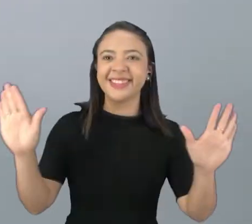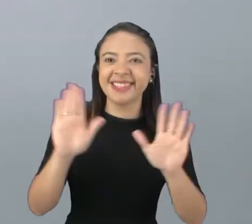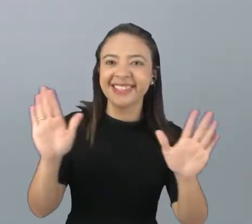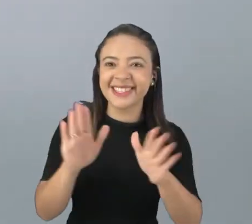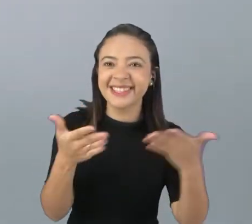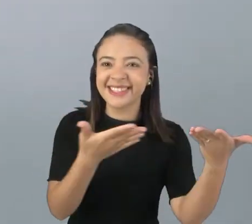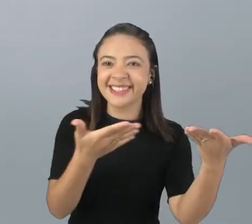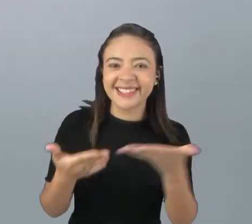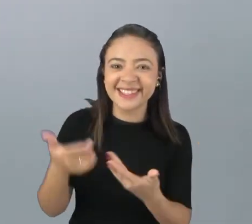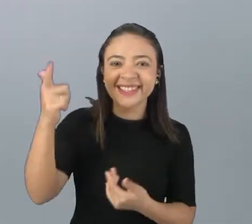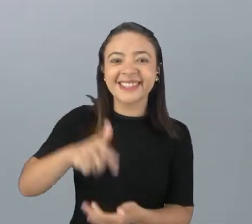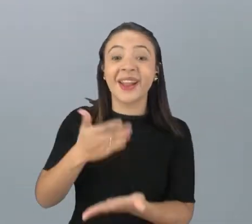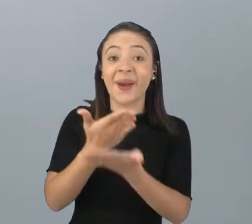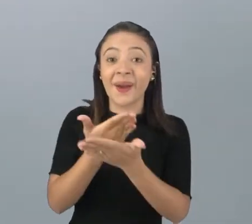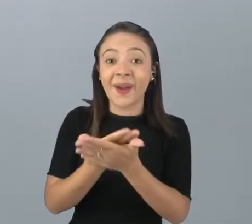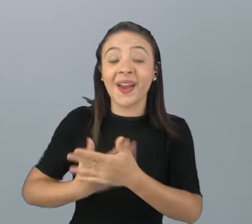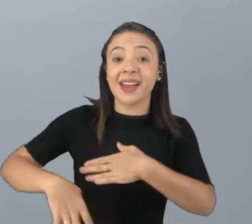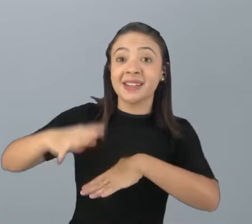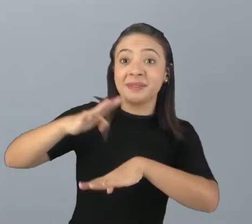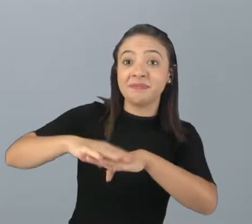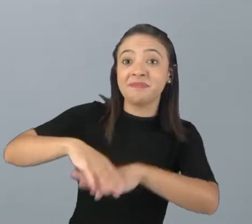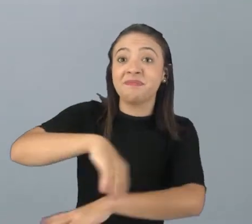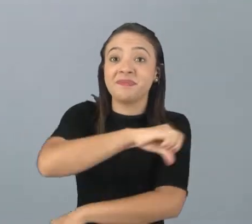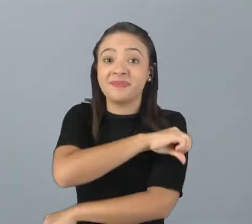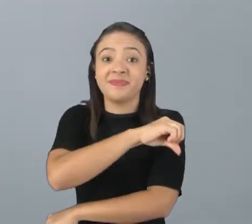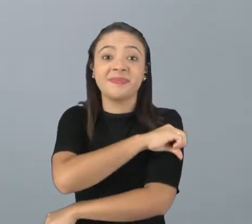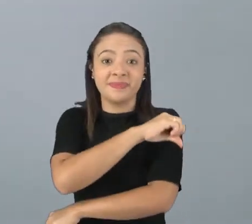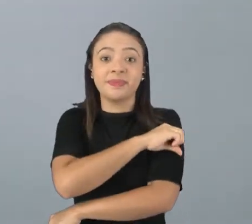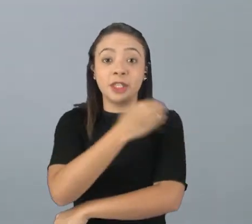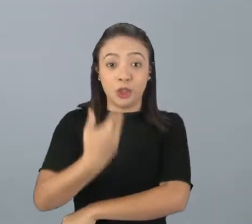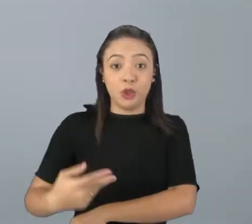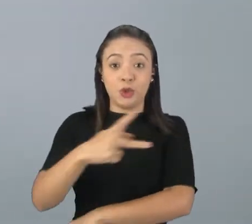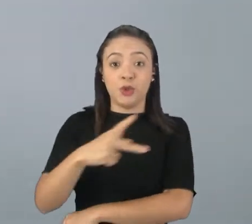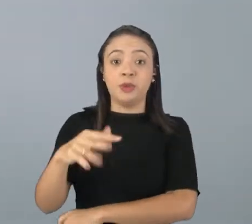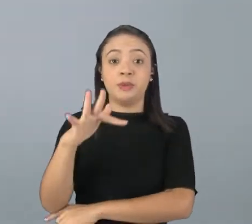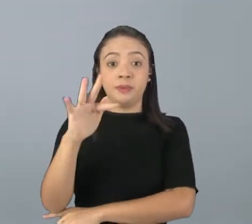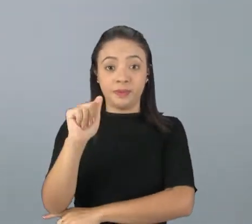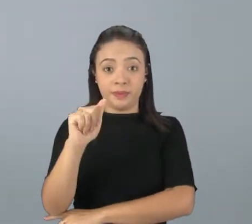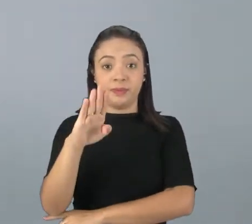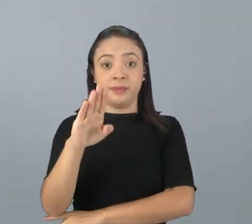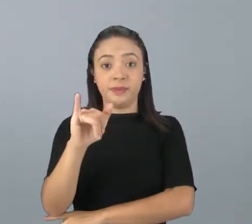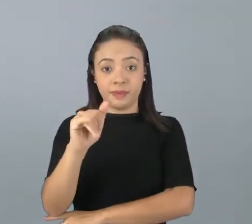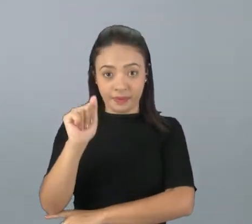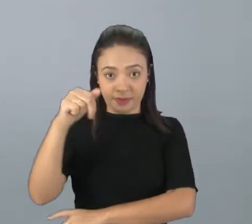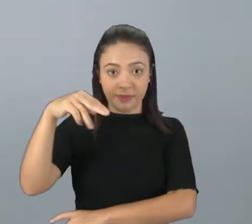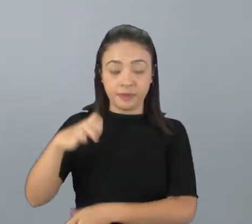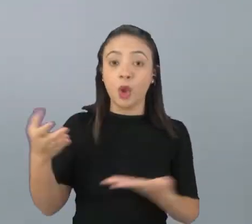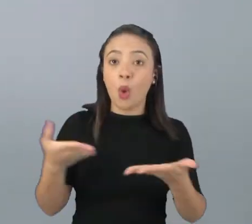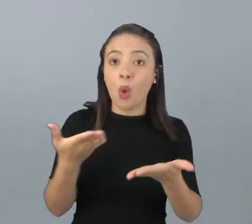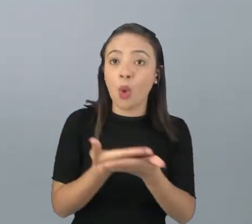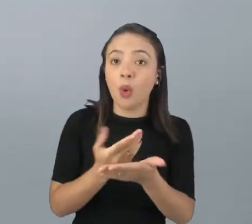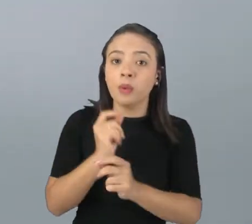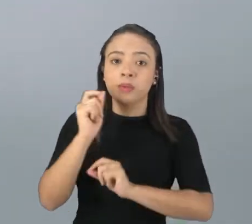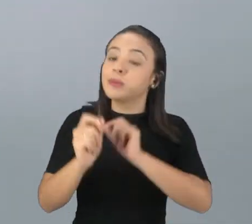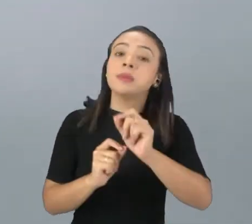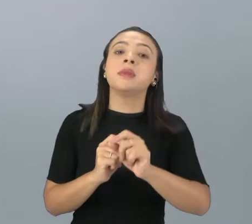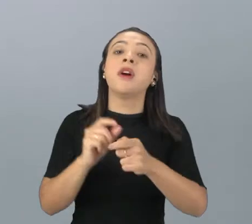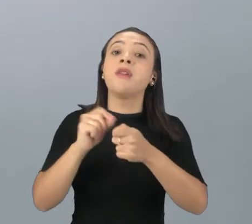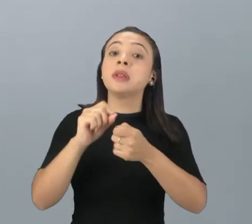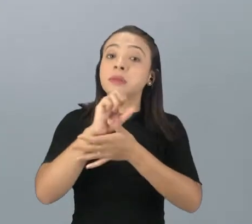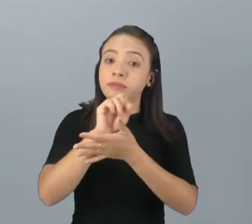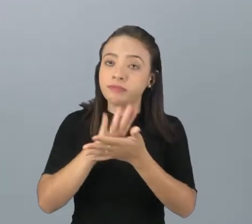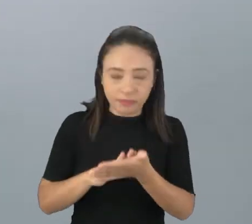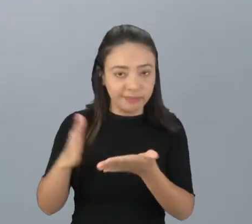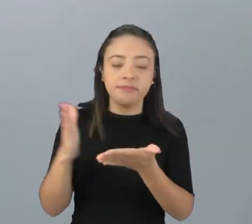Olá, sejam bem-vindos a mais uma aula de matemática do nono ano. Eu sou a professora Fabiane Farias e na aula de hoje nós vamos resolver